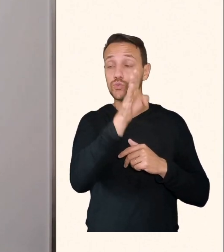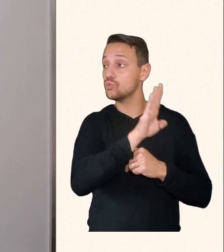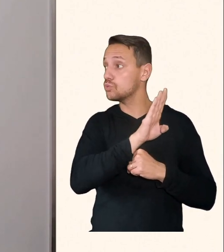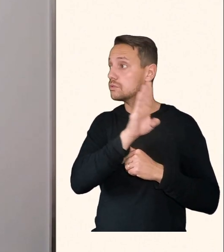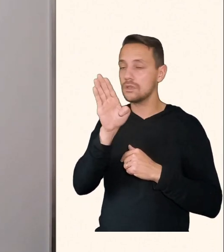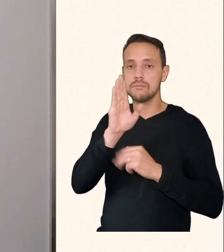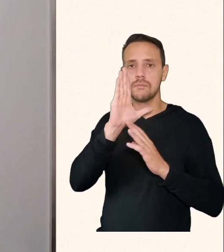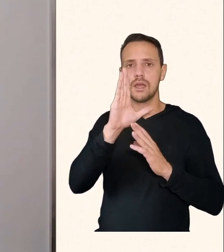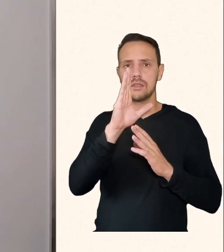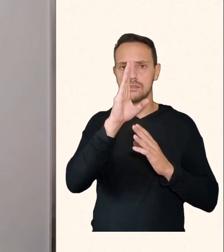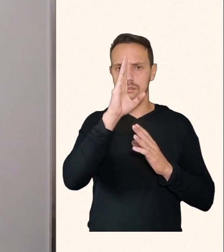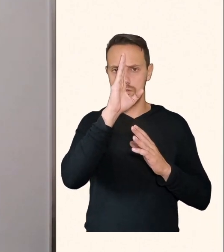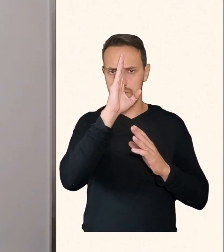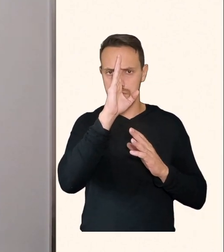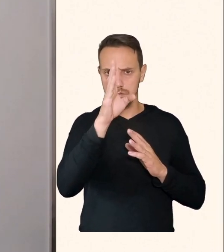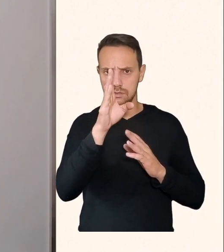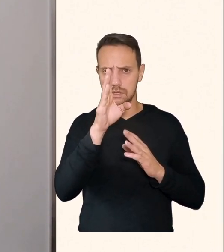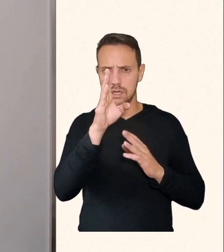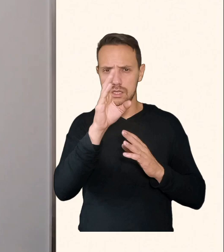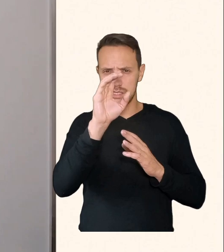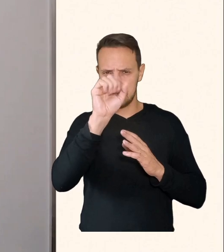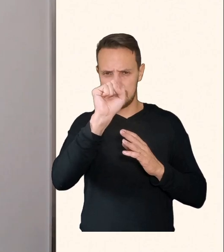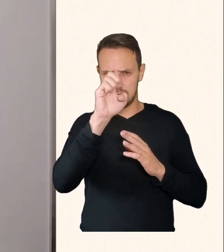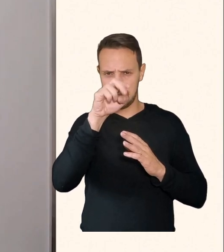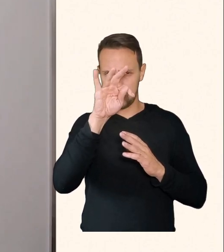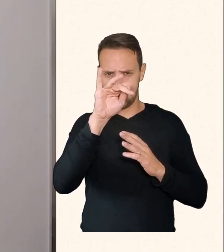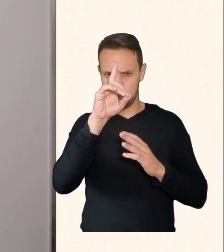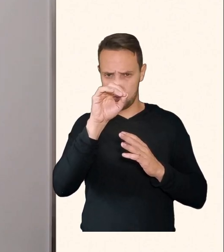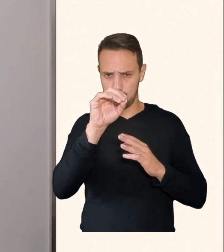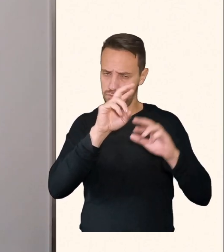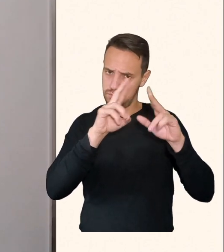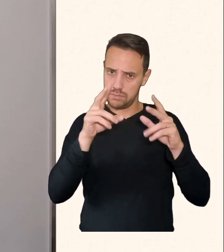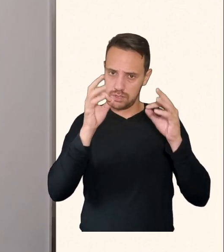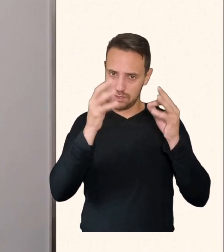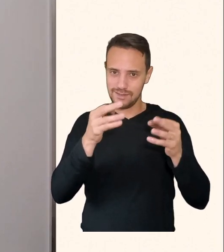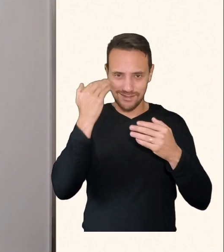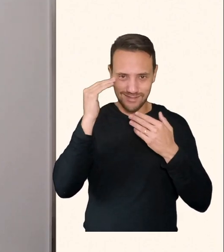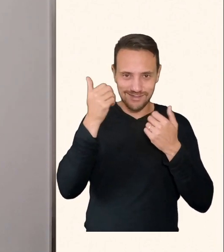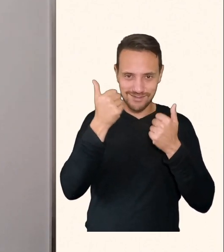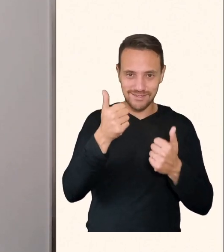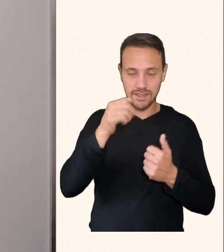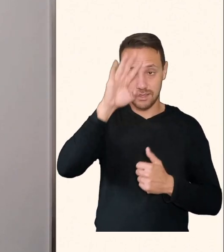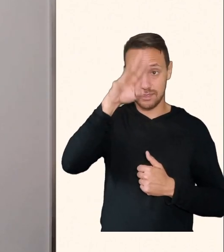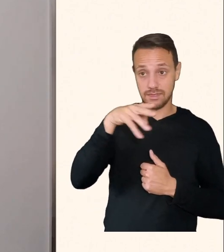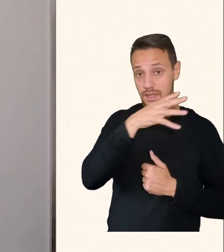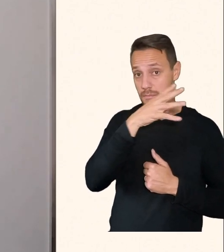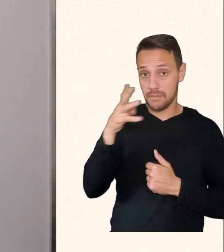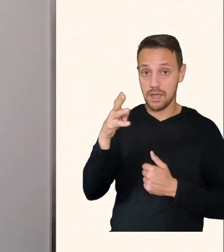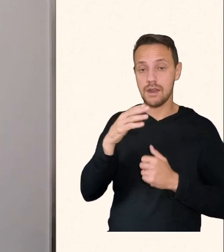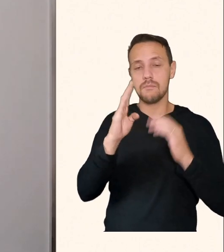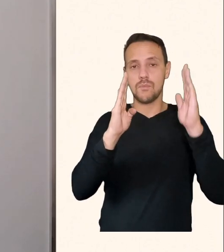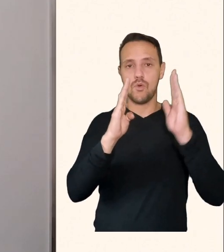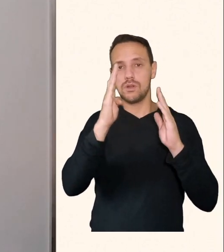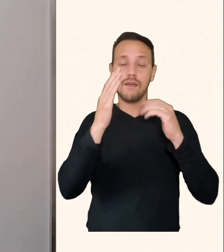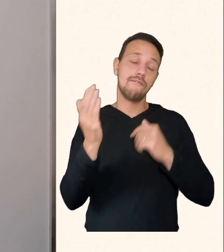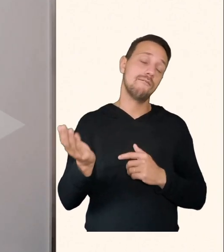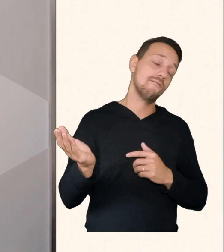módulos. Vamos então para a tabelinha de direções e sentidos. Bora